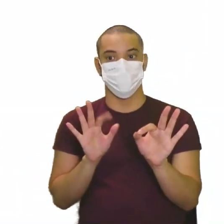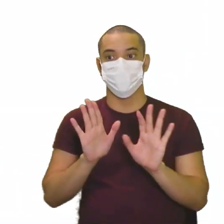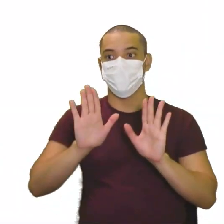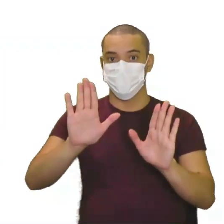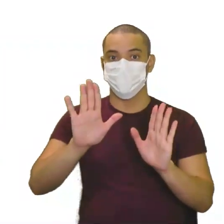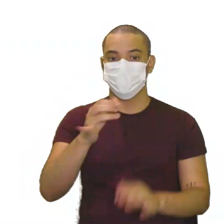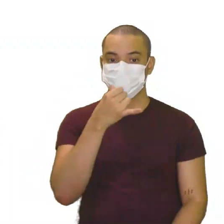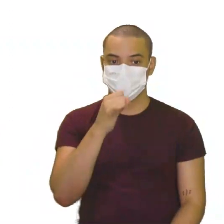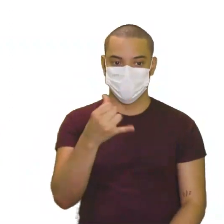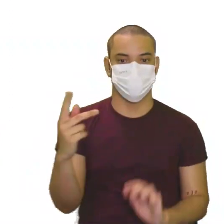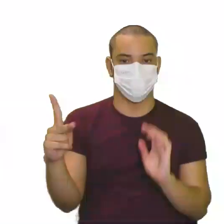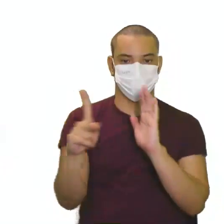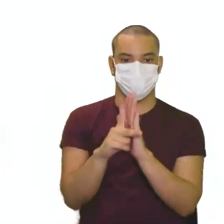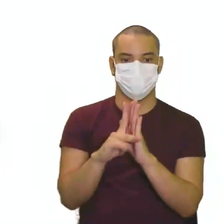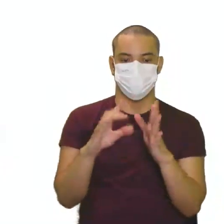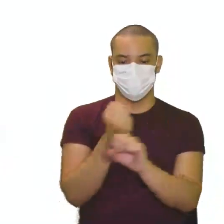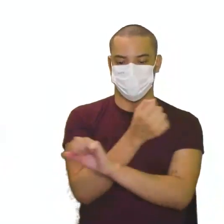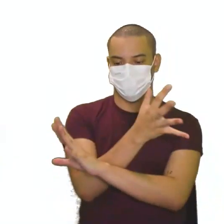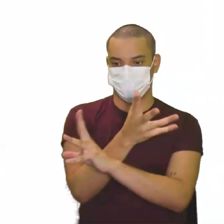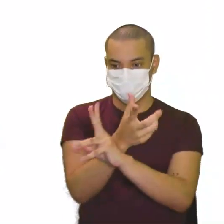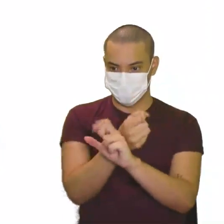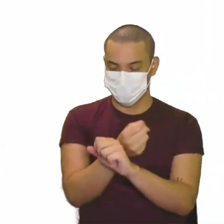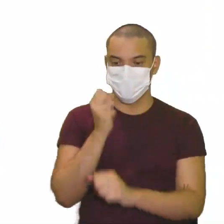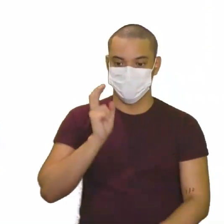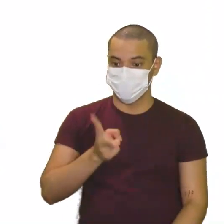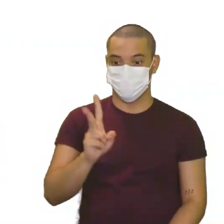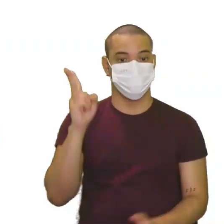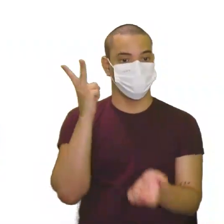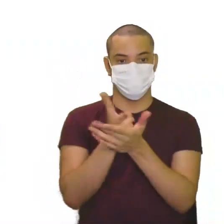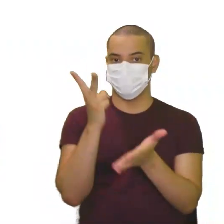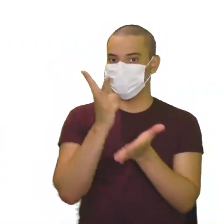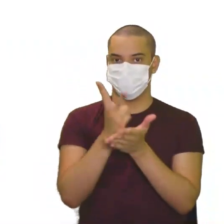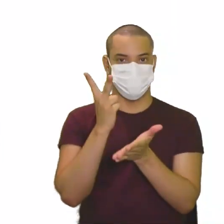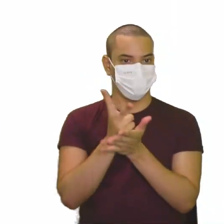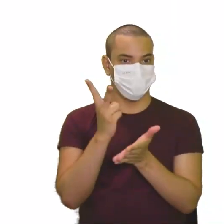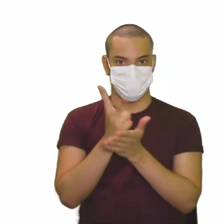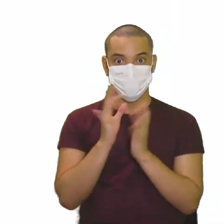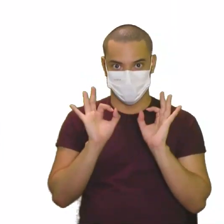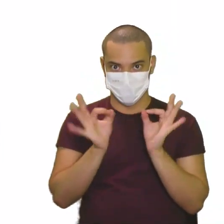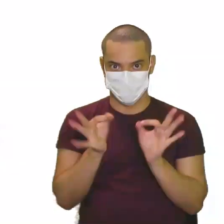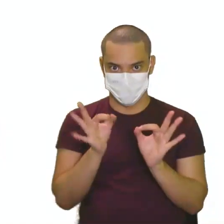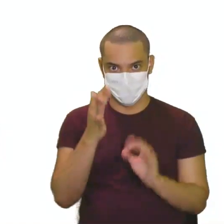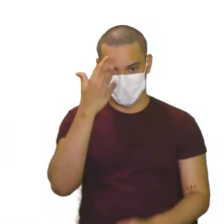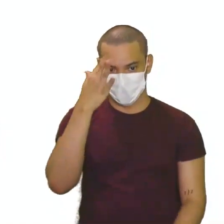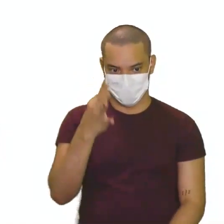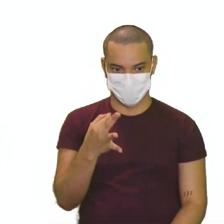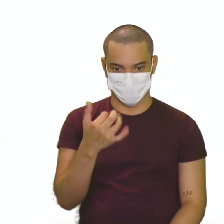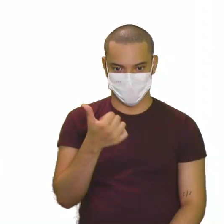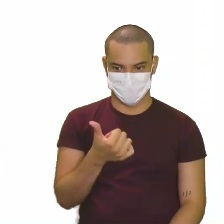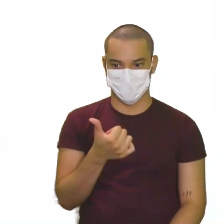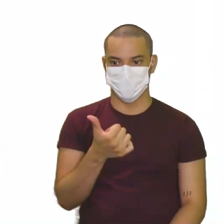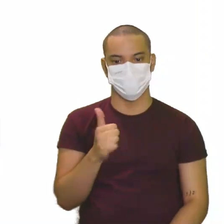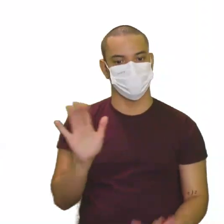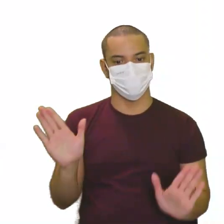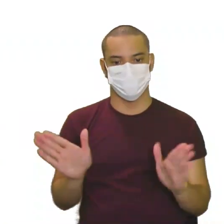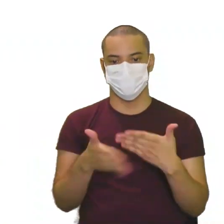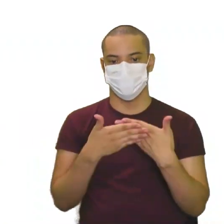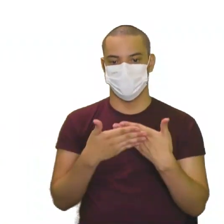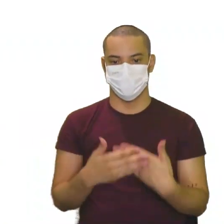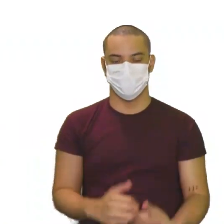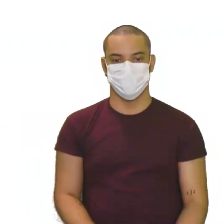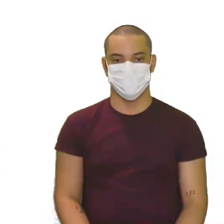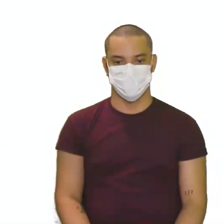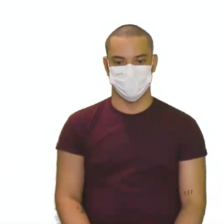essa intensidade de atração entre dois imãs continuaria sendo a mesma tá pessoal entendido isso fechou